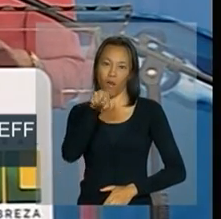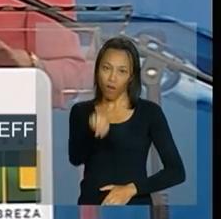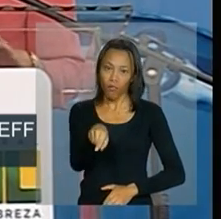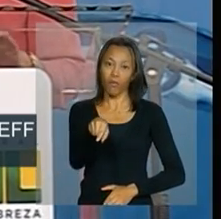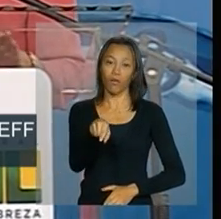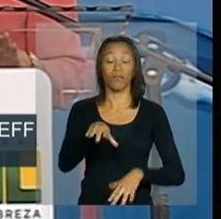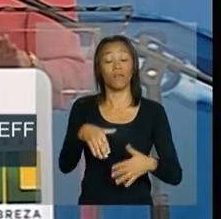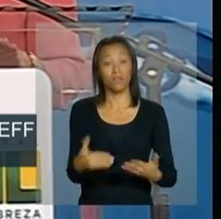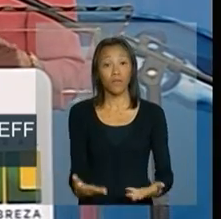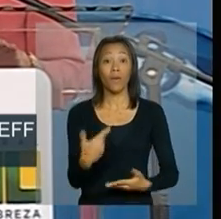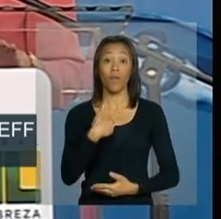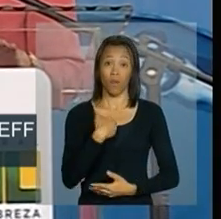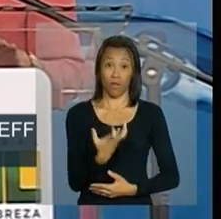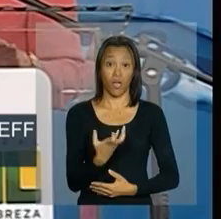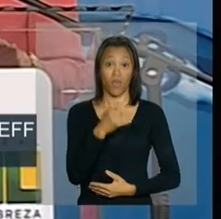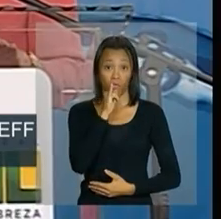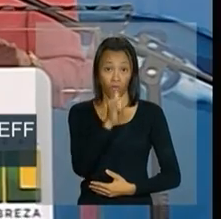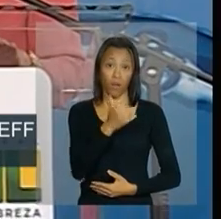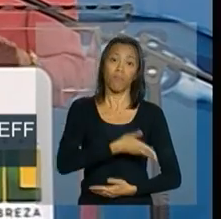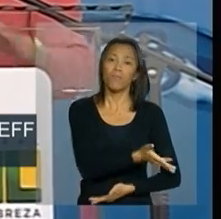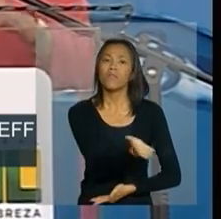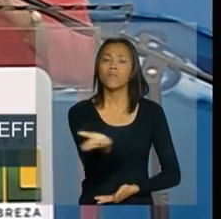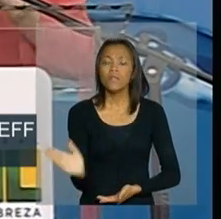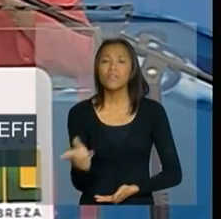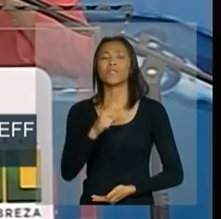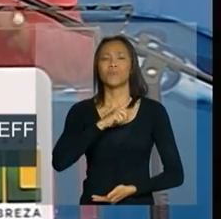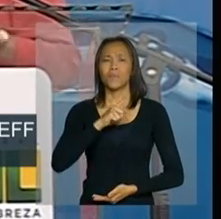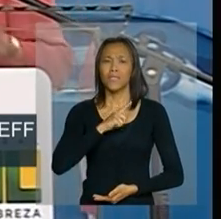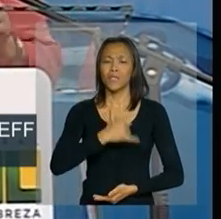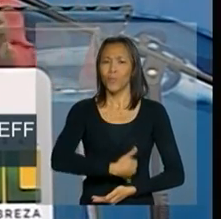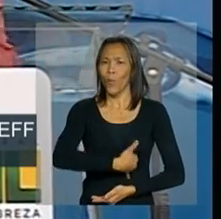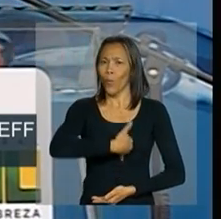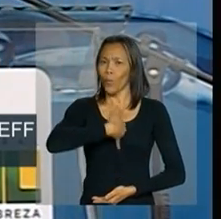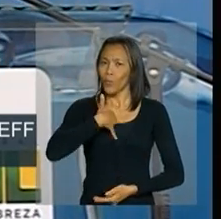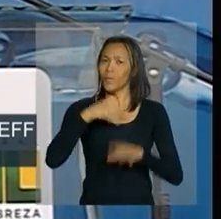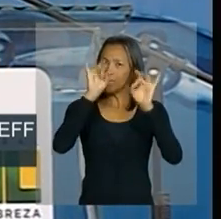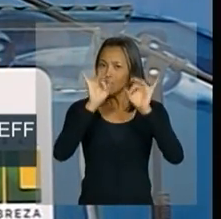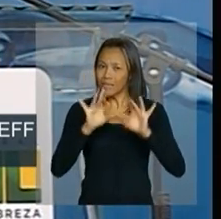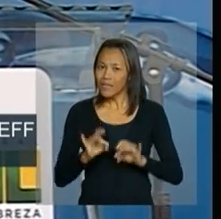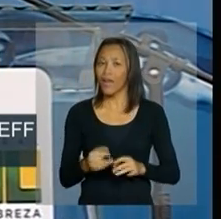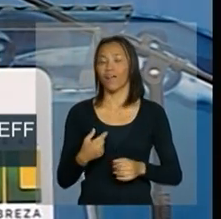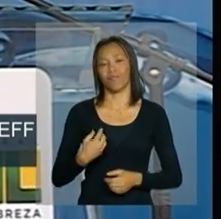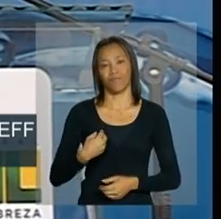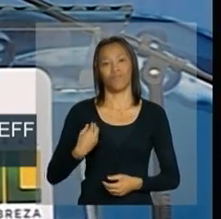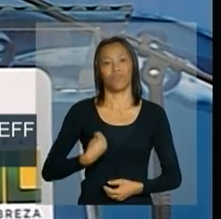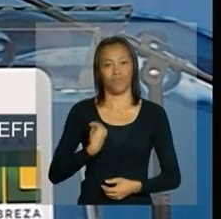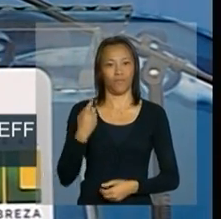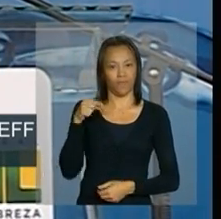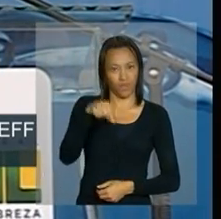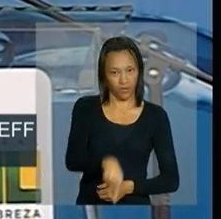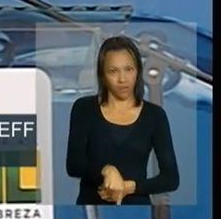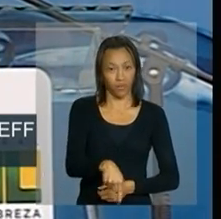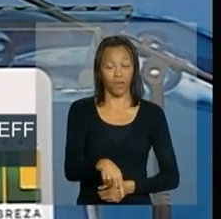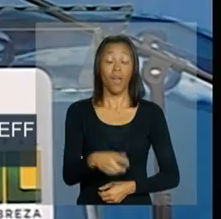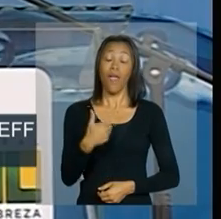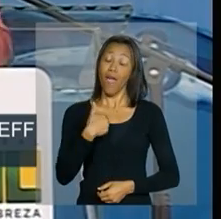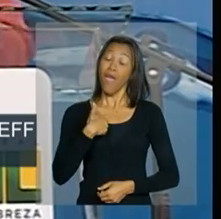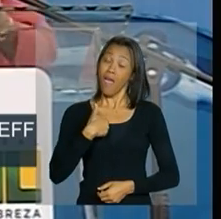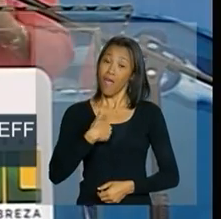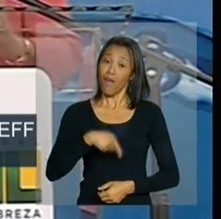Então, eu quero dizer para vocês que eu tenho um orgulho especial de estar aqui hoje. É um orgulho,